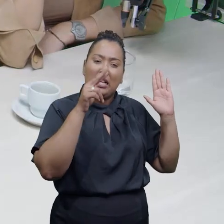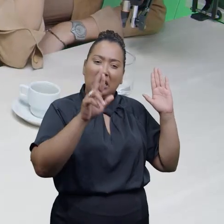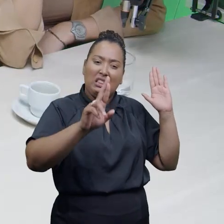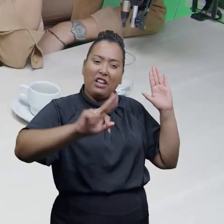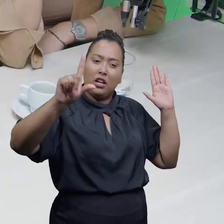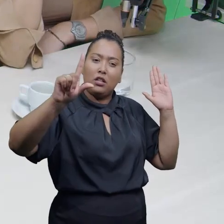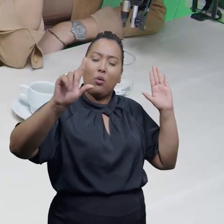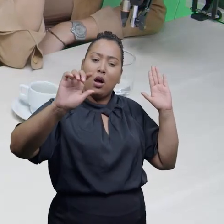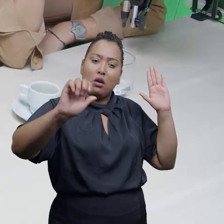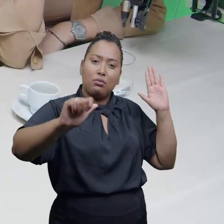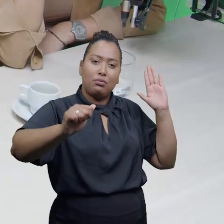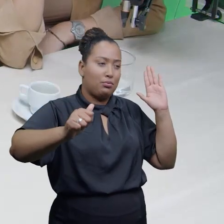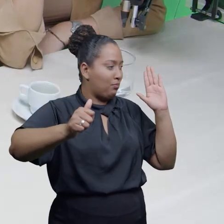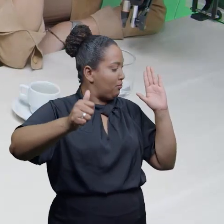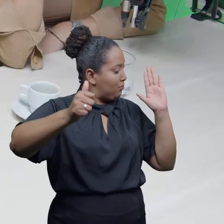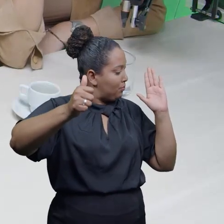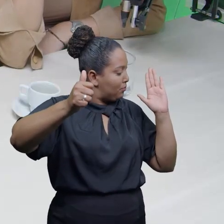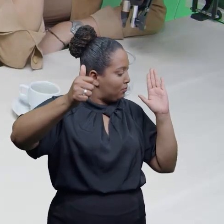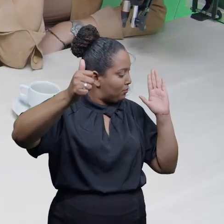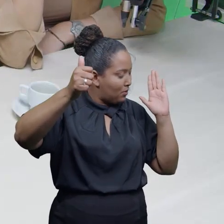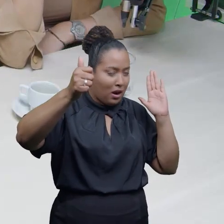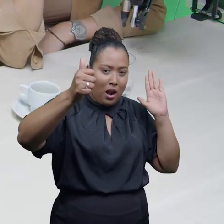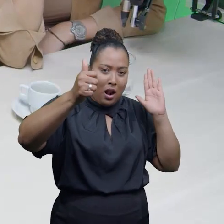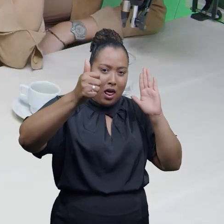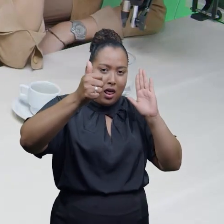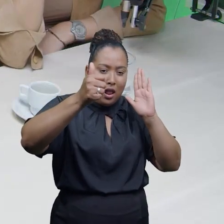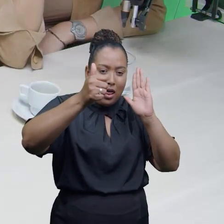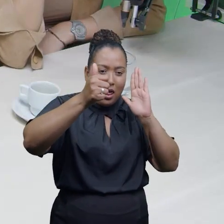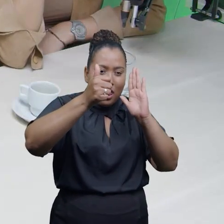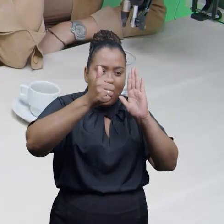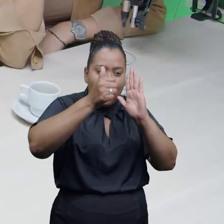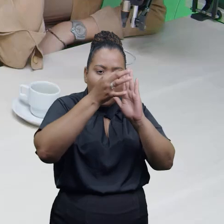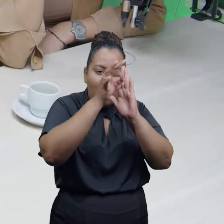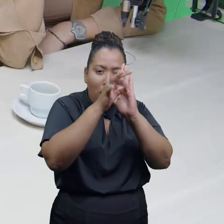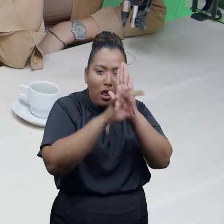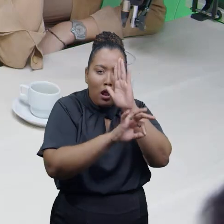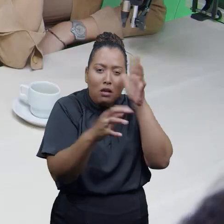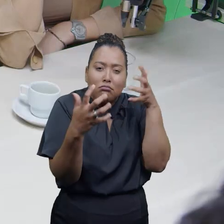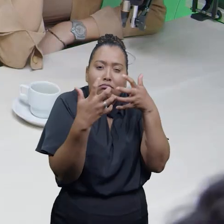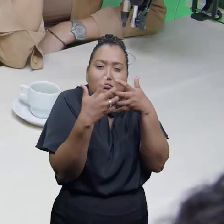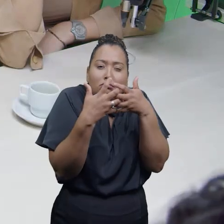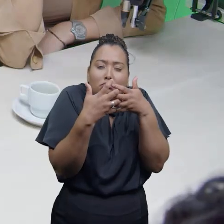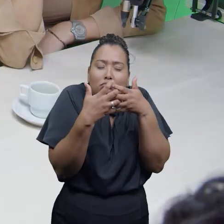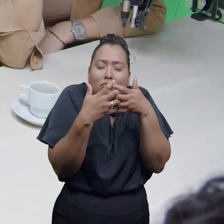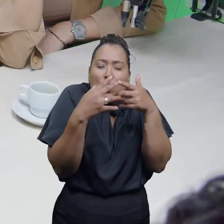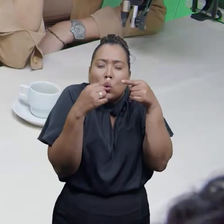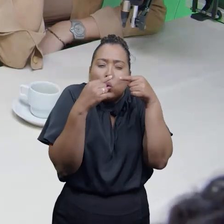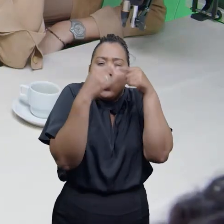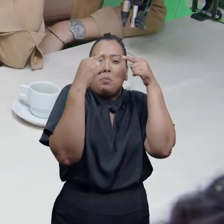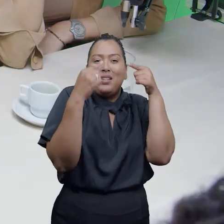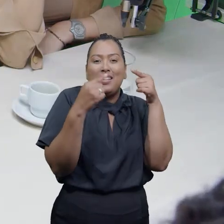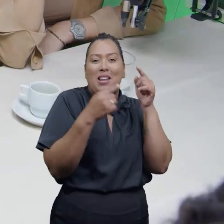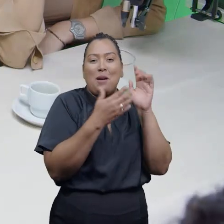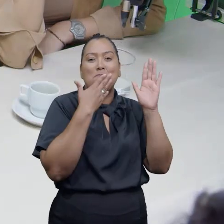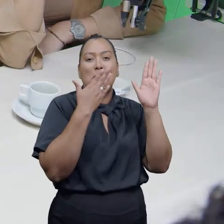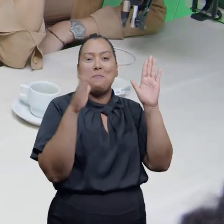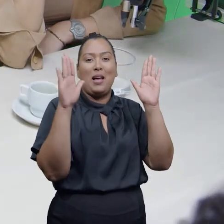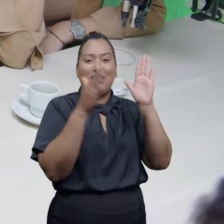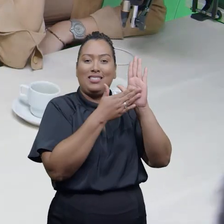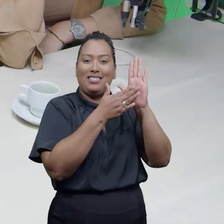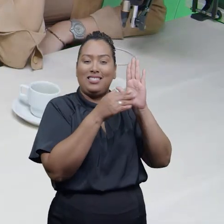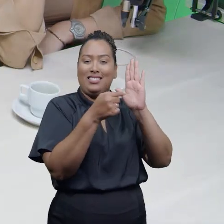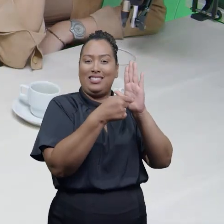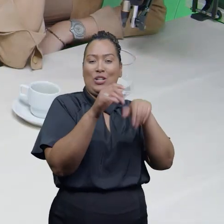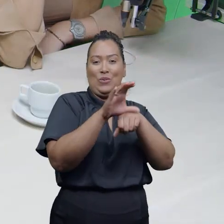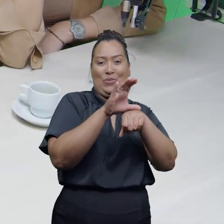reduzir esse abismo, é tornar aquela promessa constitucional mais próxima da realidade, ou tornar a realidade mais próxima dessa